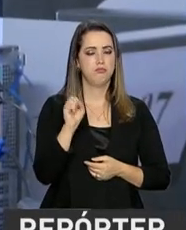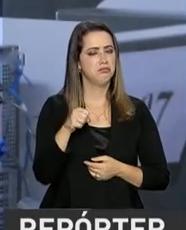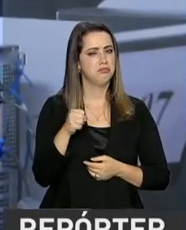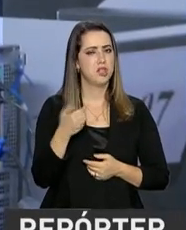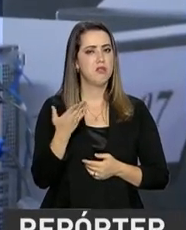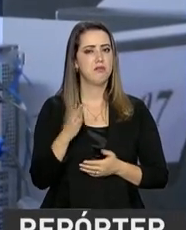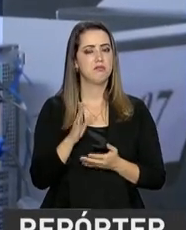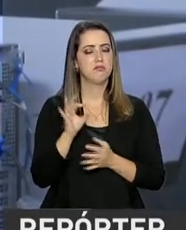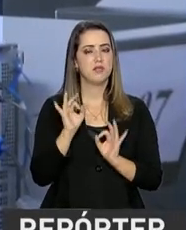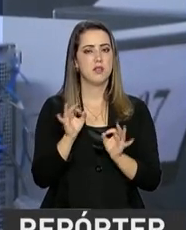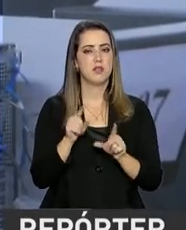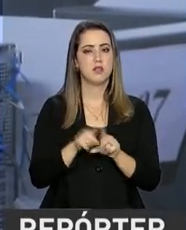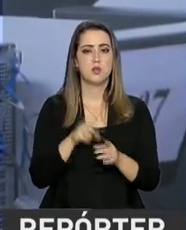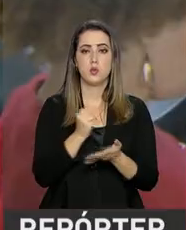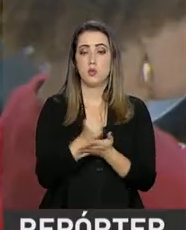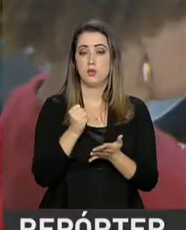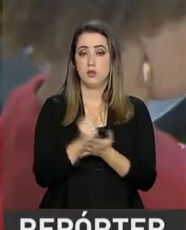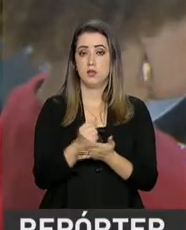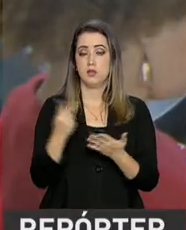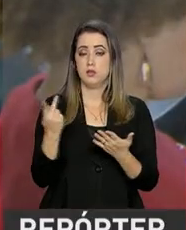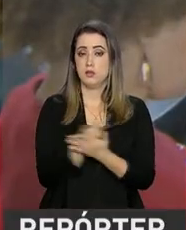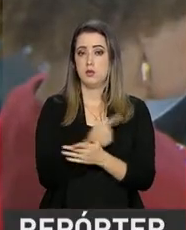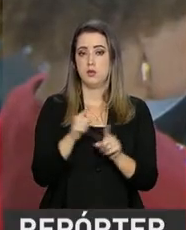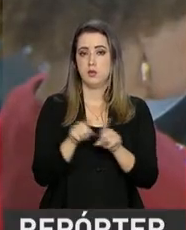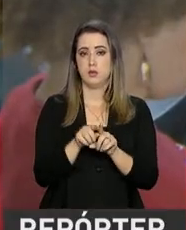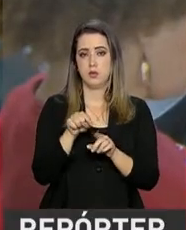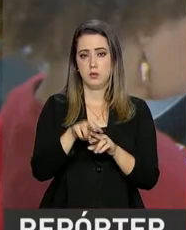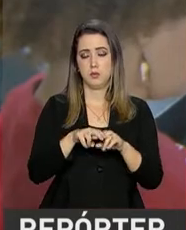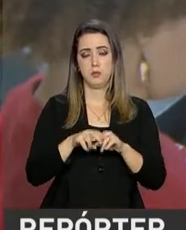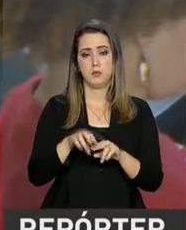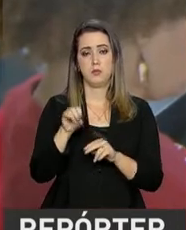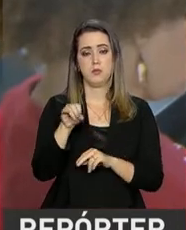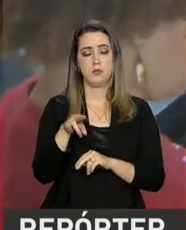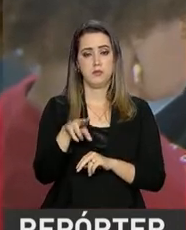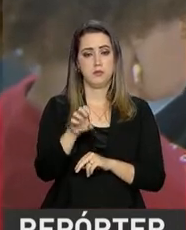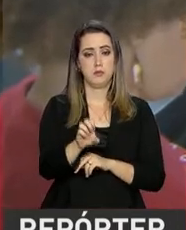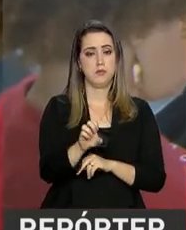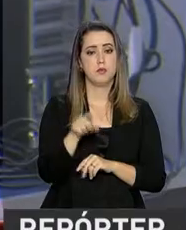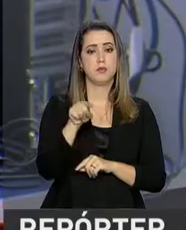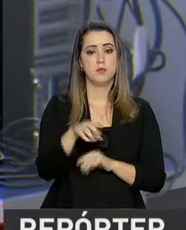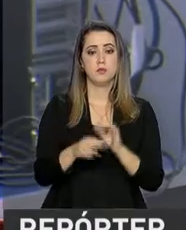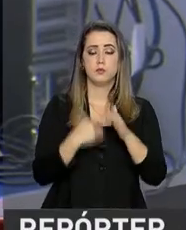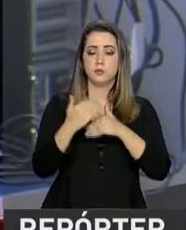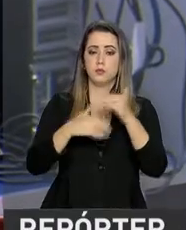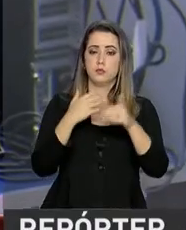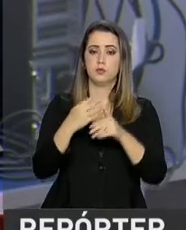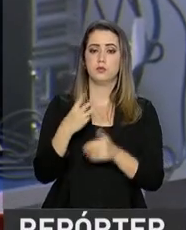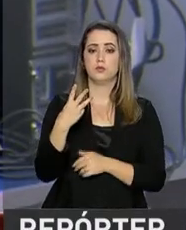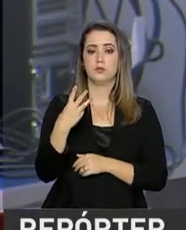As contratações realizadas por meio do Sistema Nacional de Empregos, SINE, cresceram